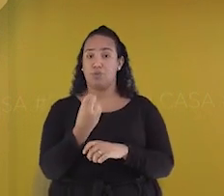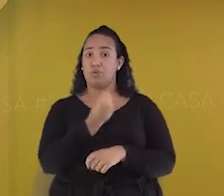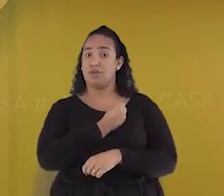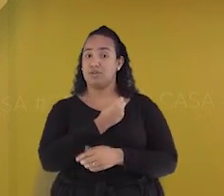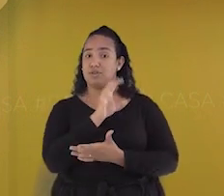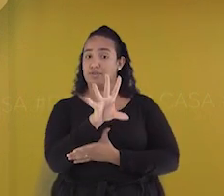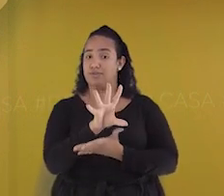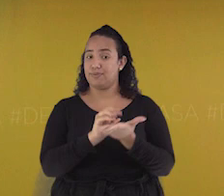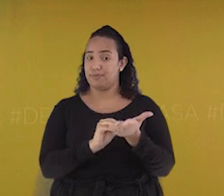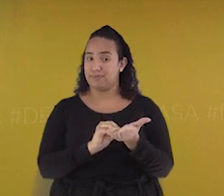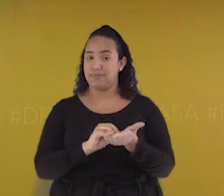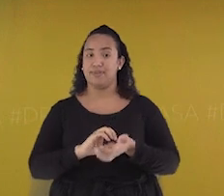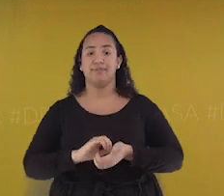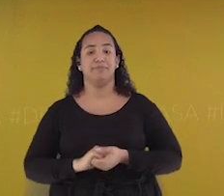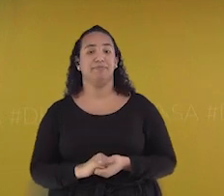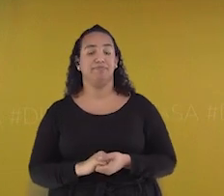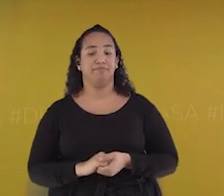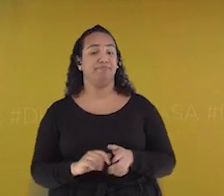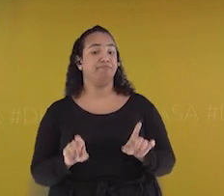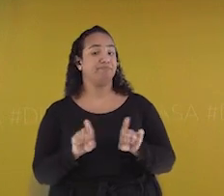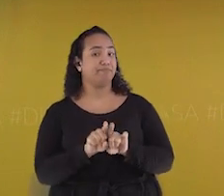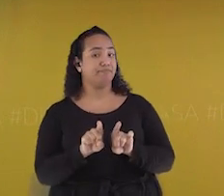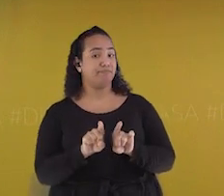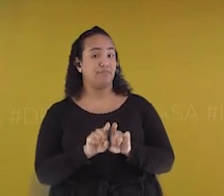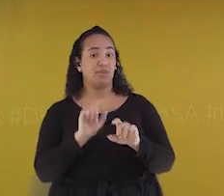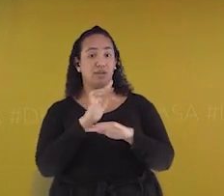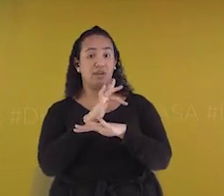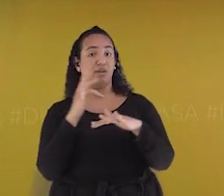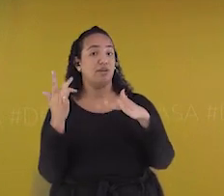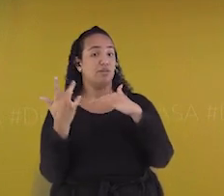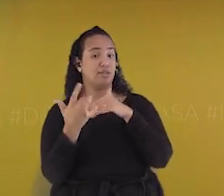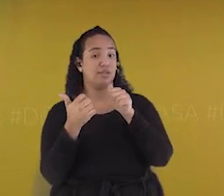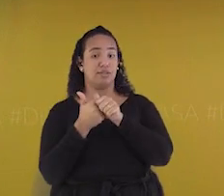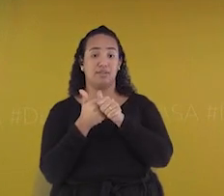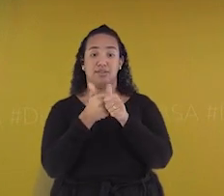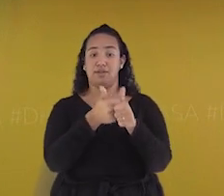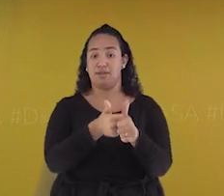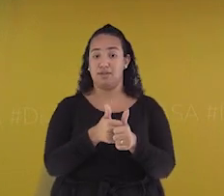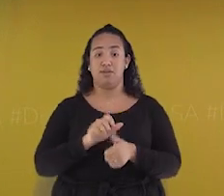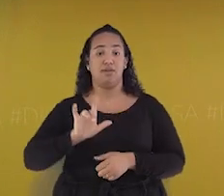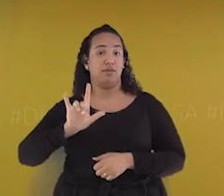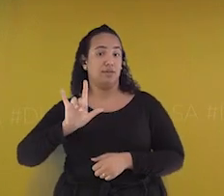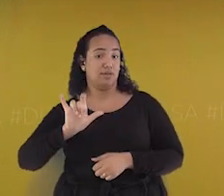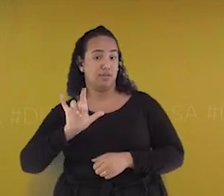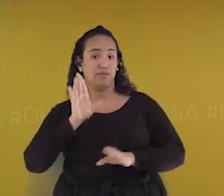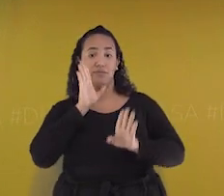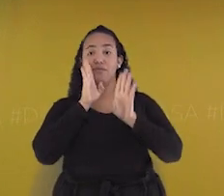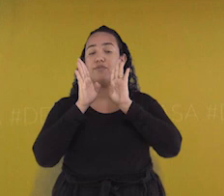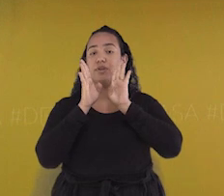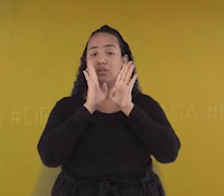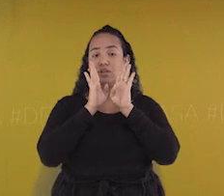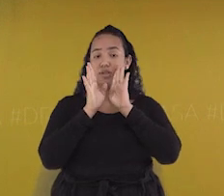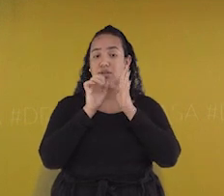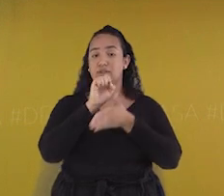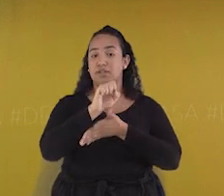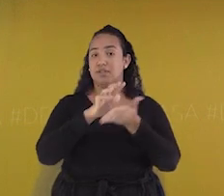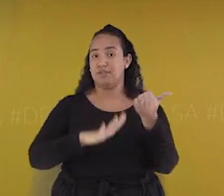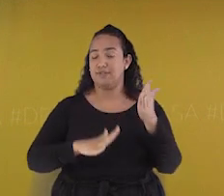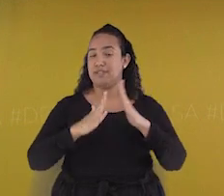nosso WhatsApp. Nos acompanhe também nas redes sociais, pelo Instagram e o Facebook, que